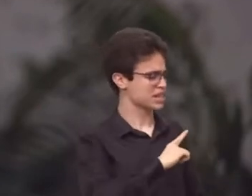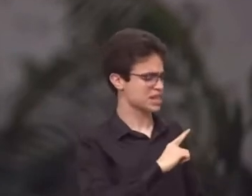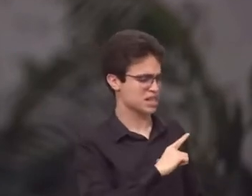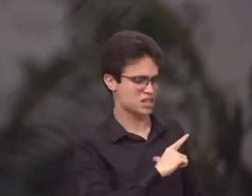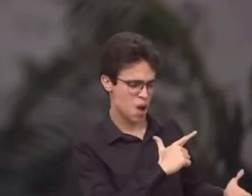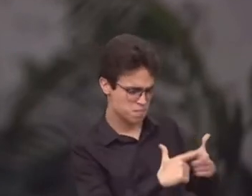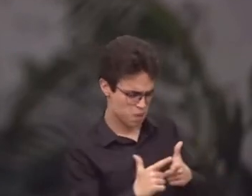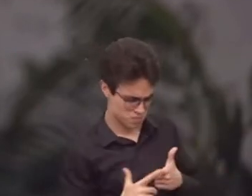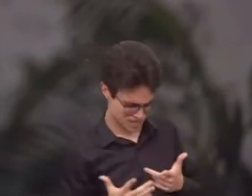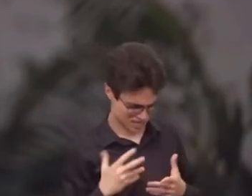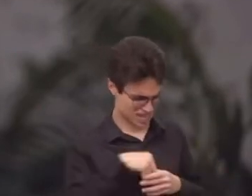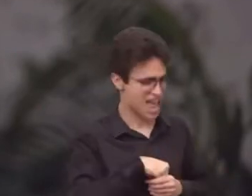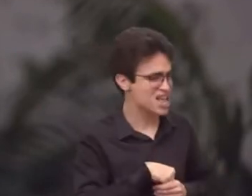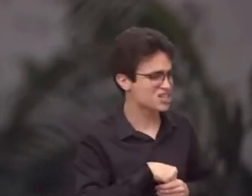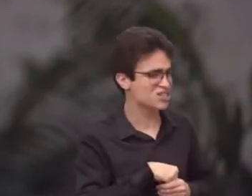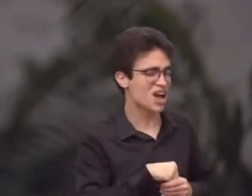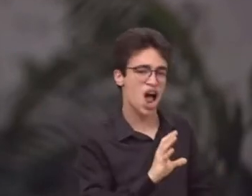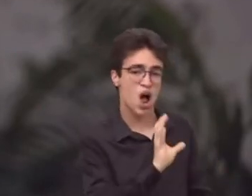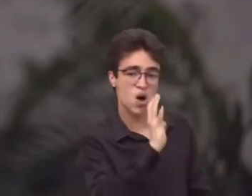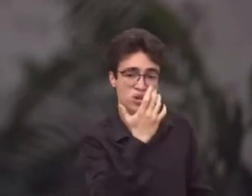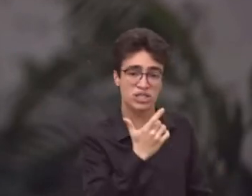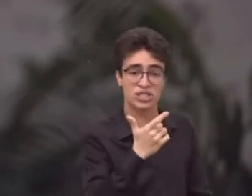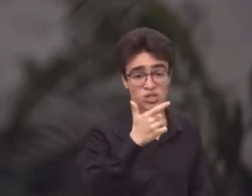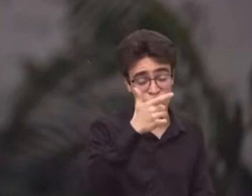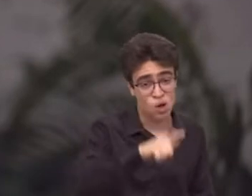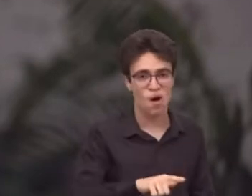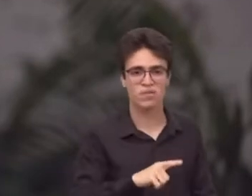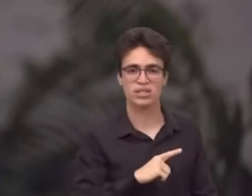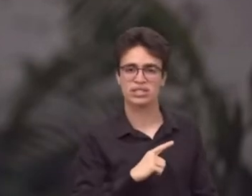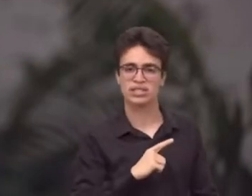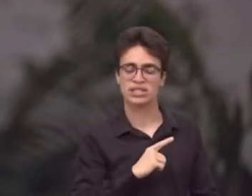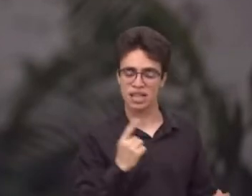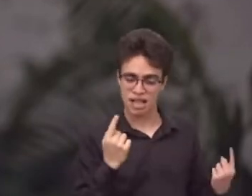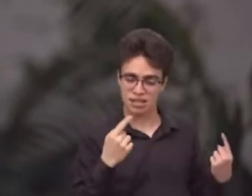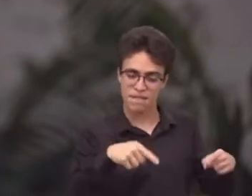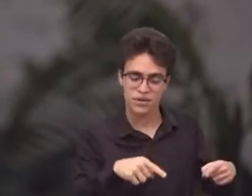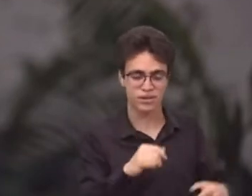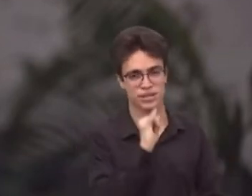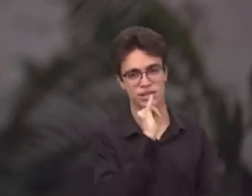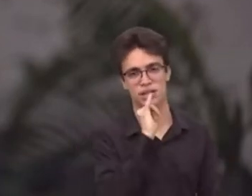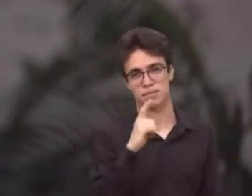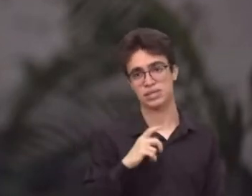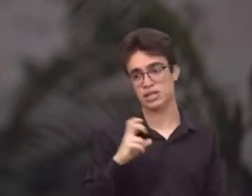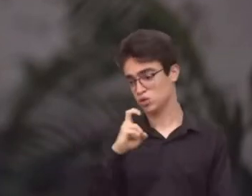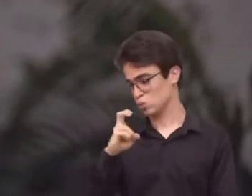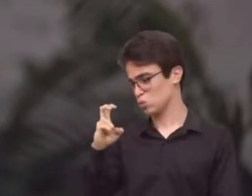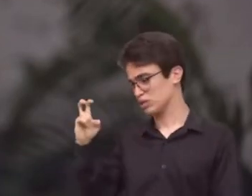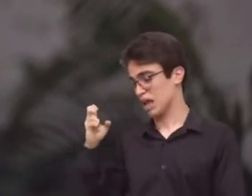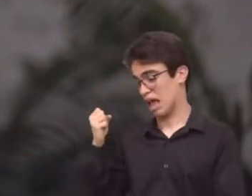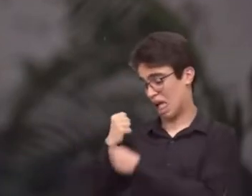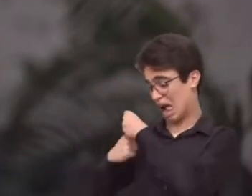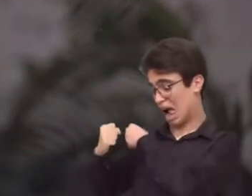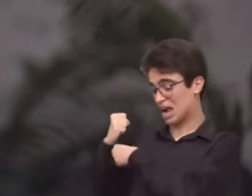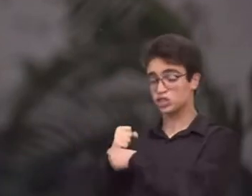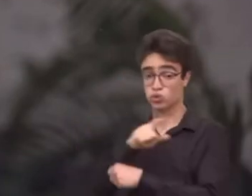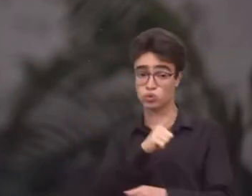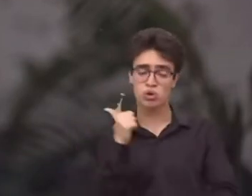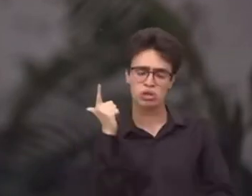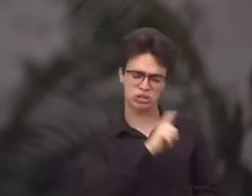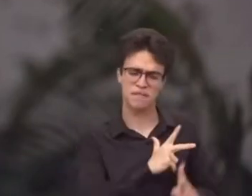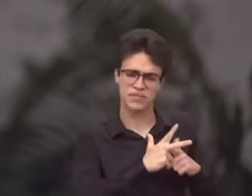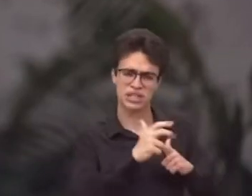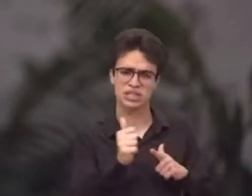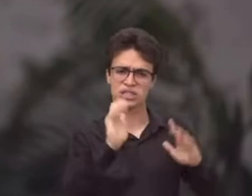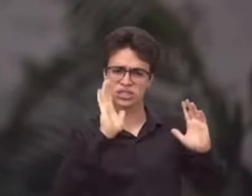Quando surge um novo desafio então tem o desafio de 50 e tantos anos atrás que você já superou